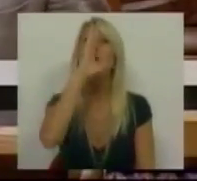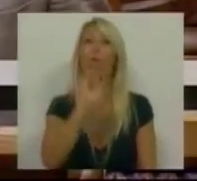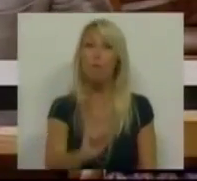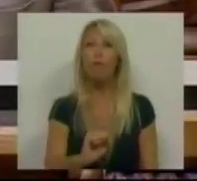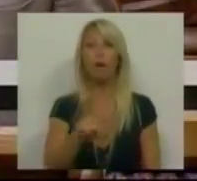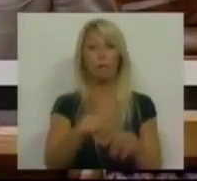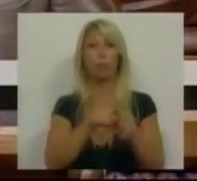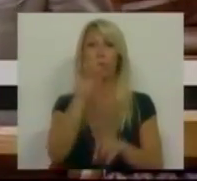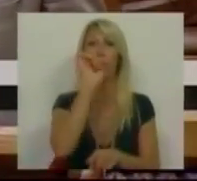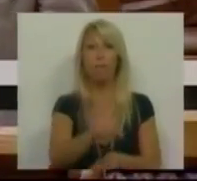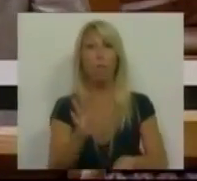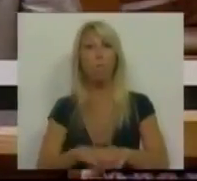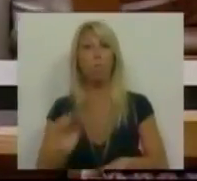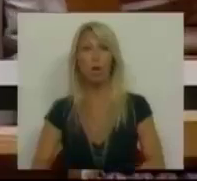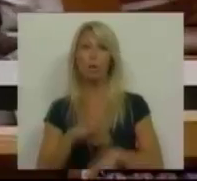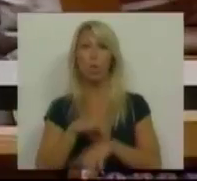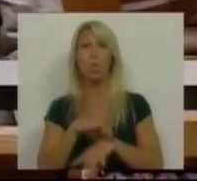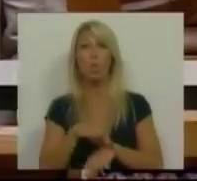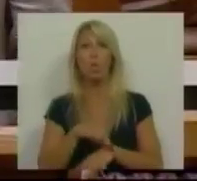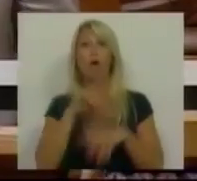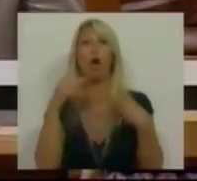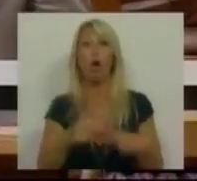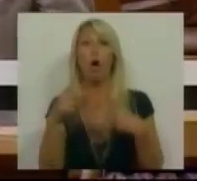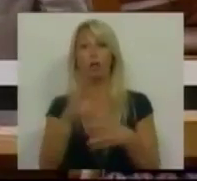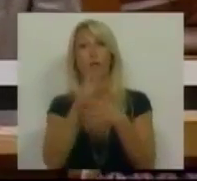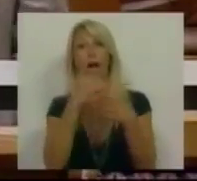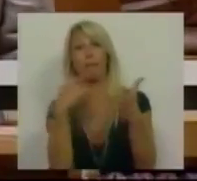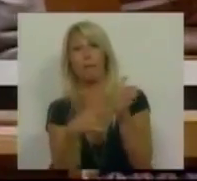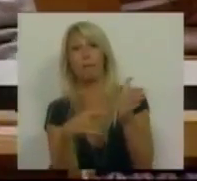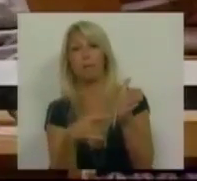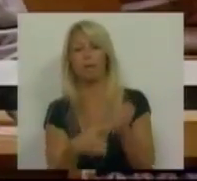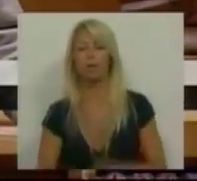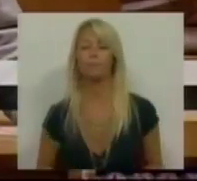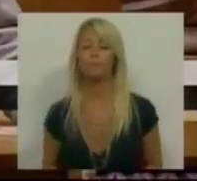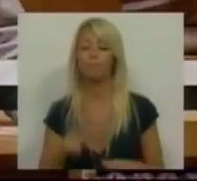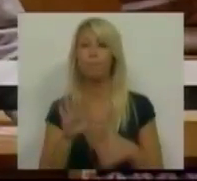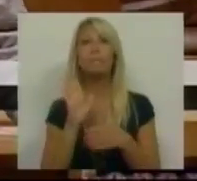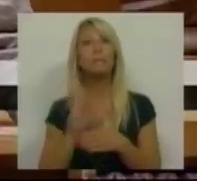no fanatismo dos cortes que encerra esta carta. Esta carta, segundo